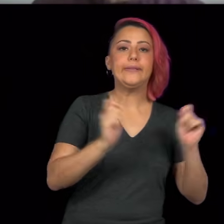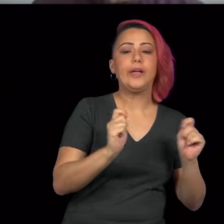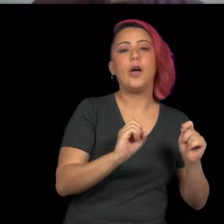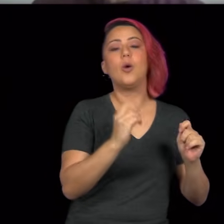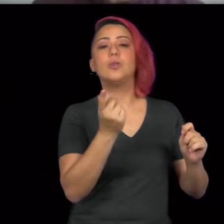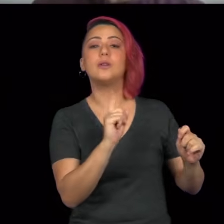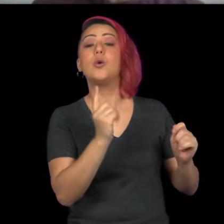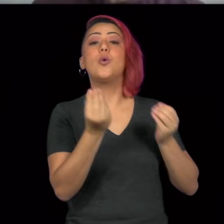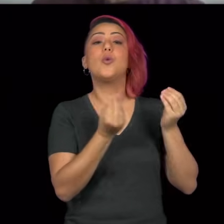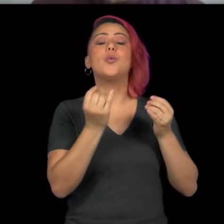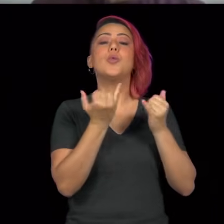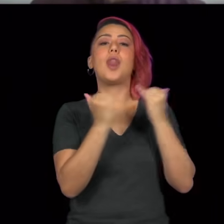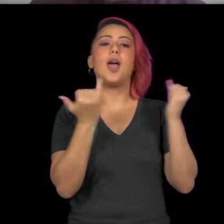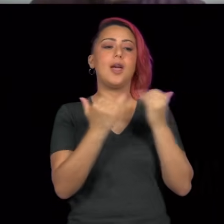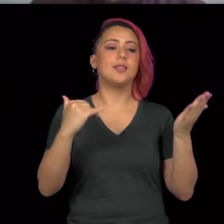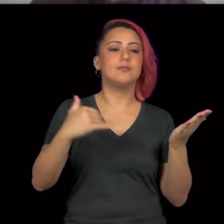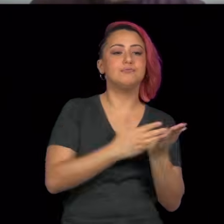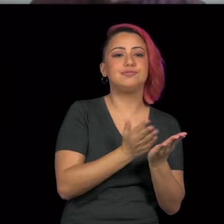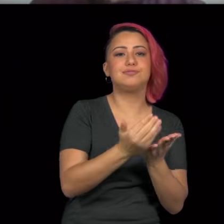desse fluxo de corrente.